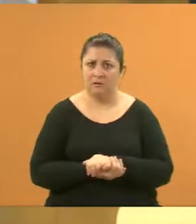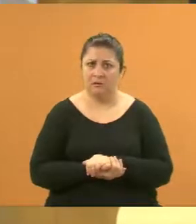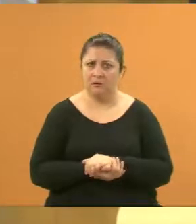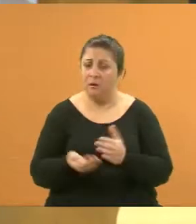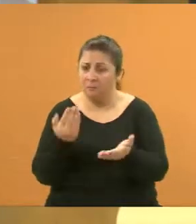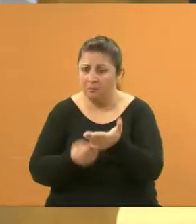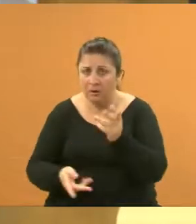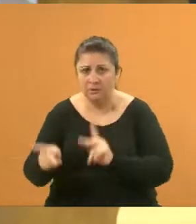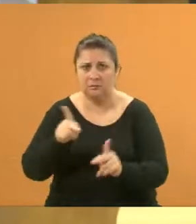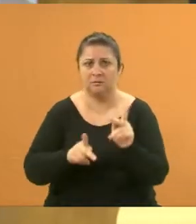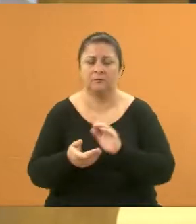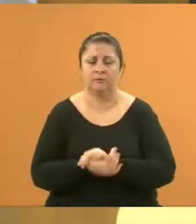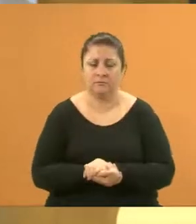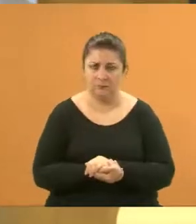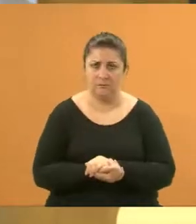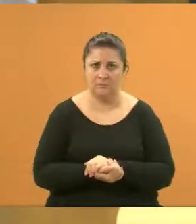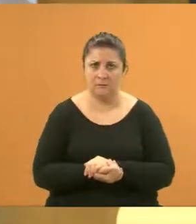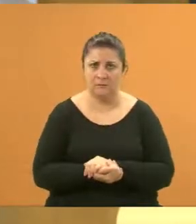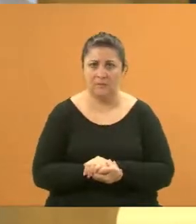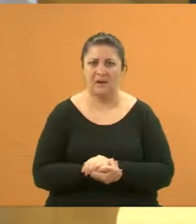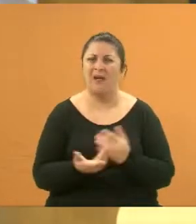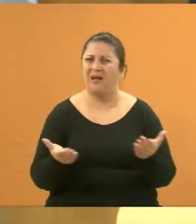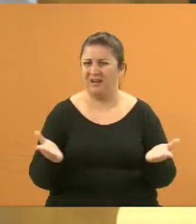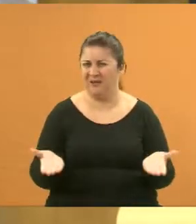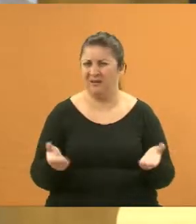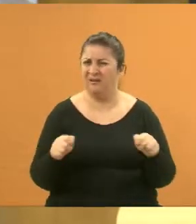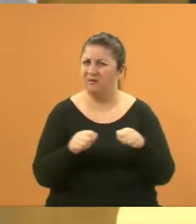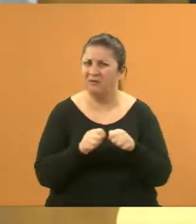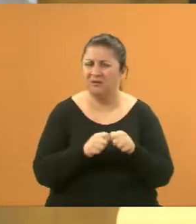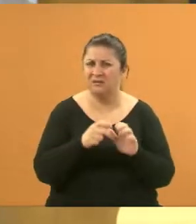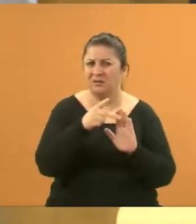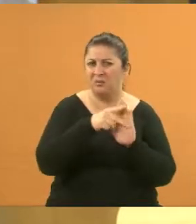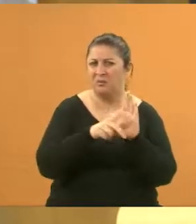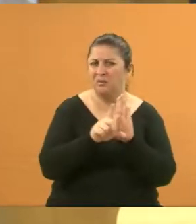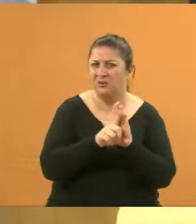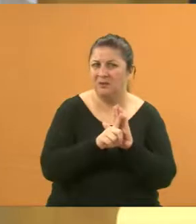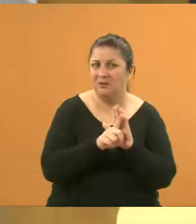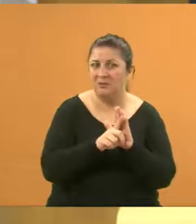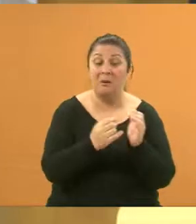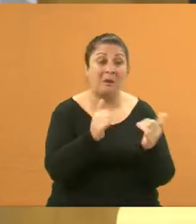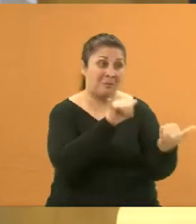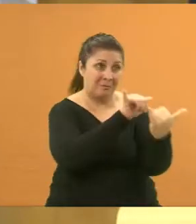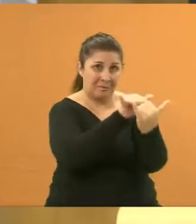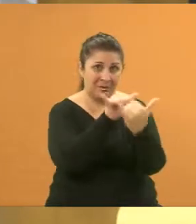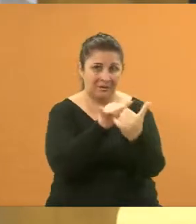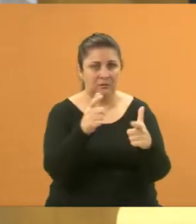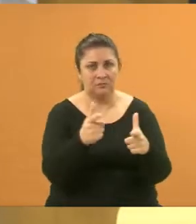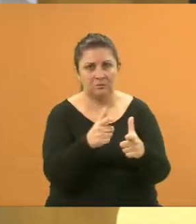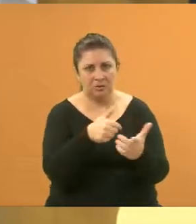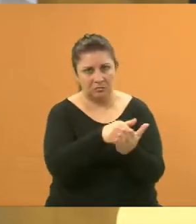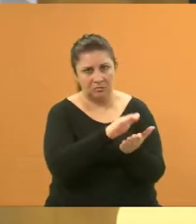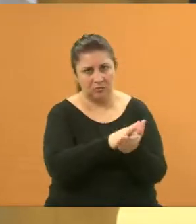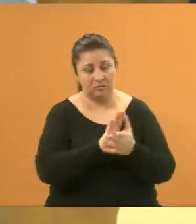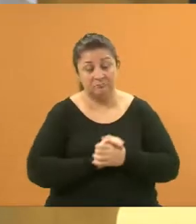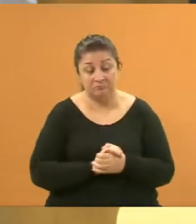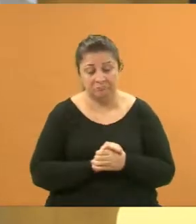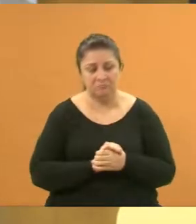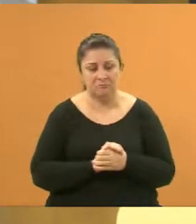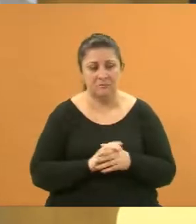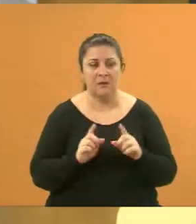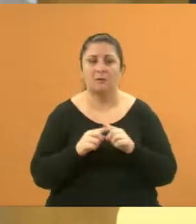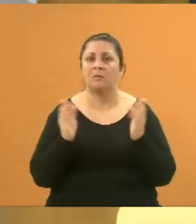sociedade. E aí nós vamos fazer aqui um projeto para eliminar essas multas? Não. Mas agora eu quero parabenizar